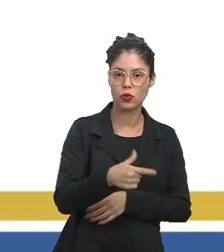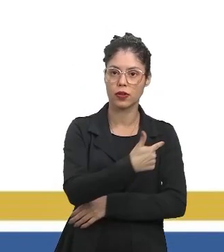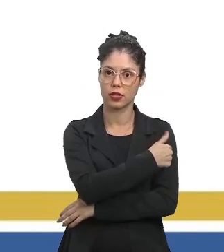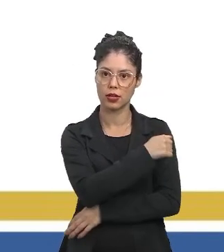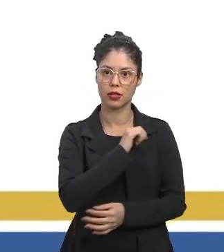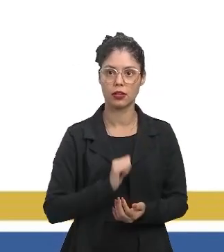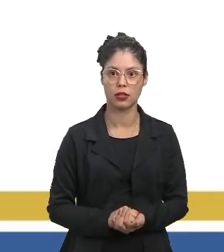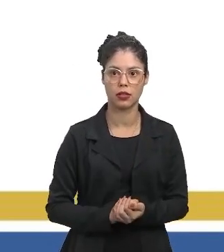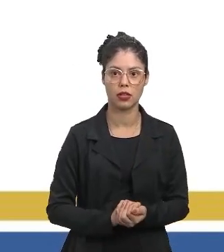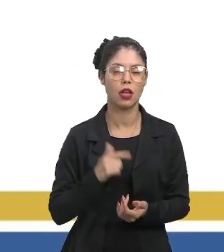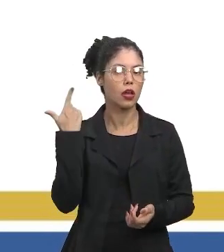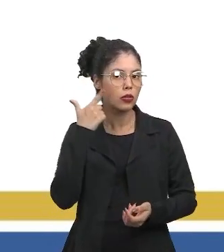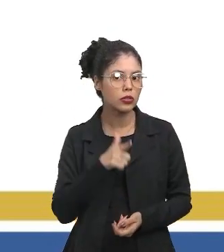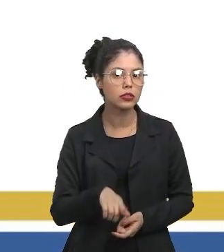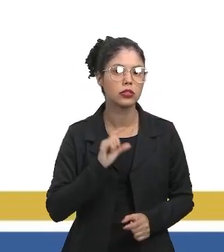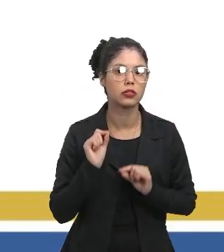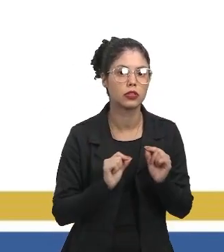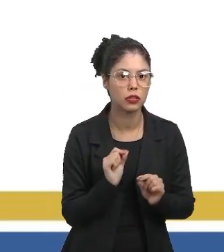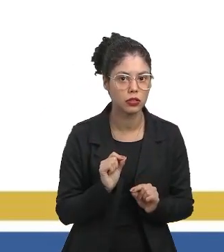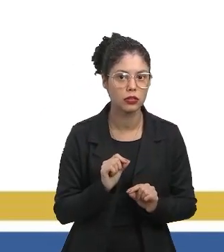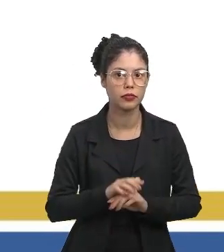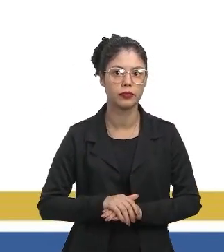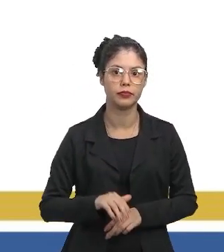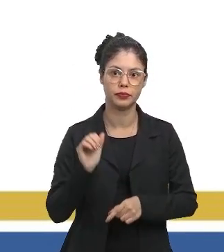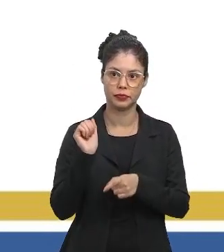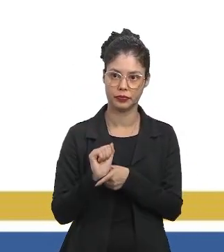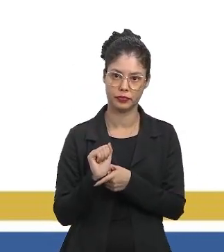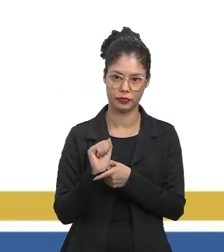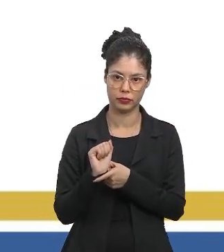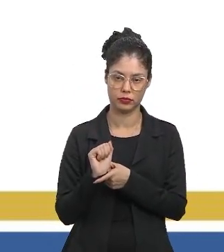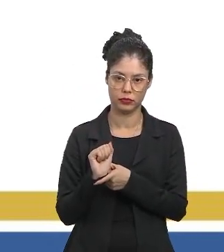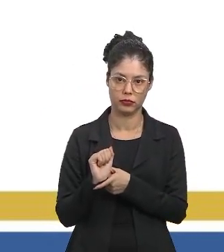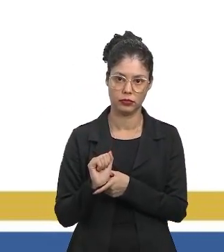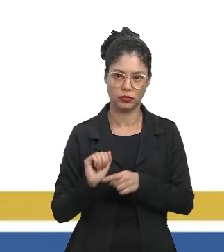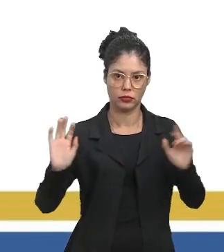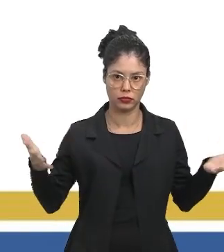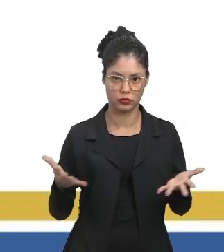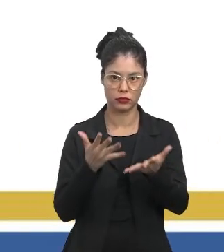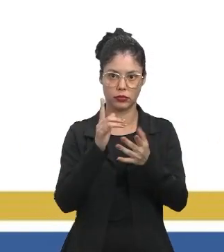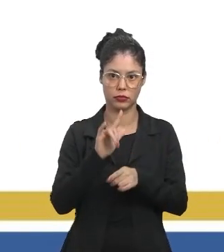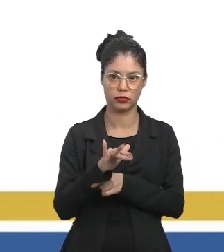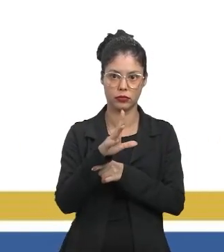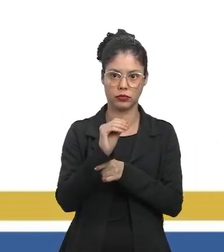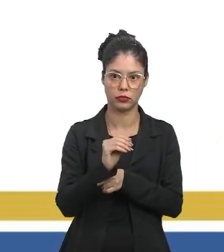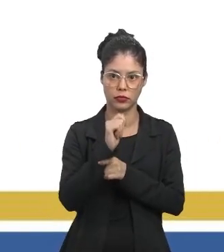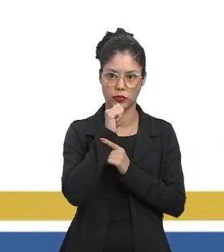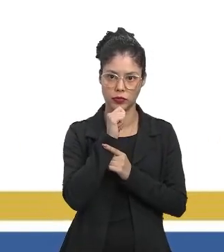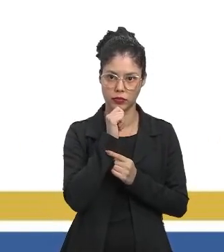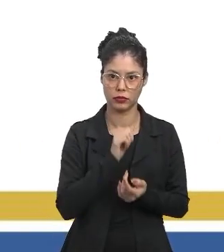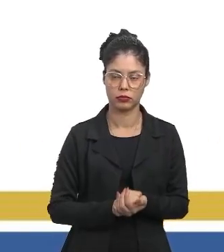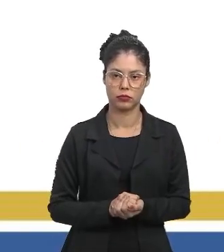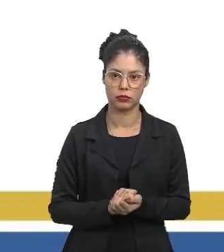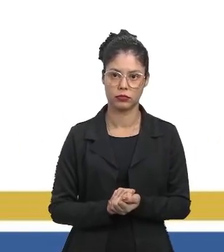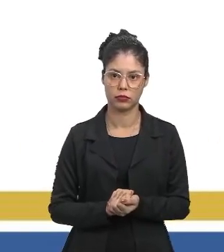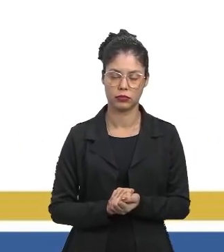vacina é alcançada por meio da estimulação de leucócitos.